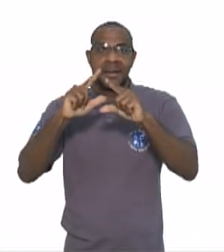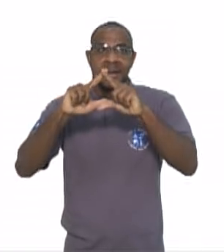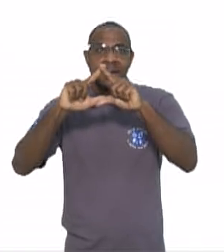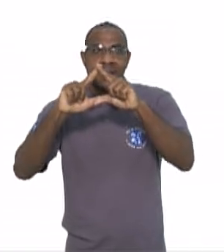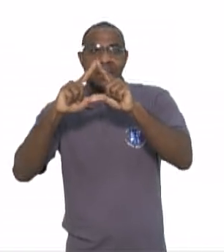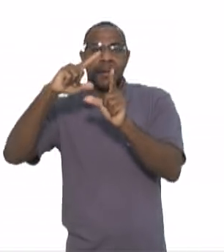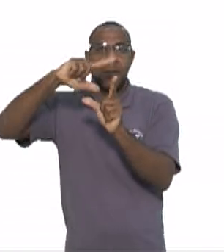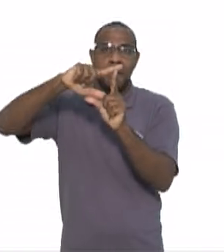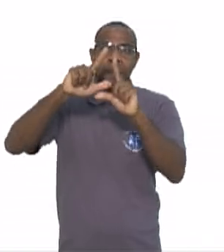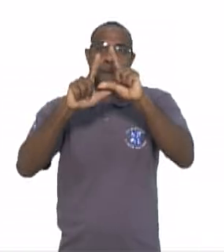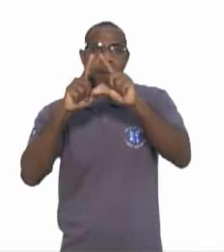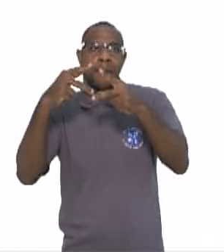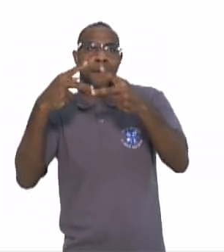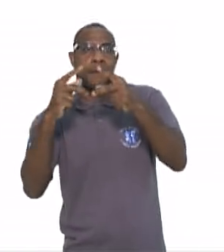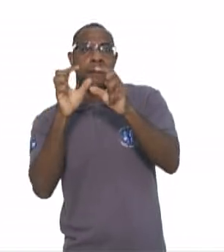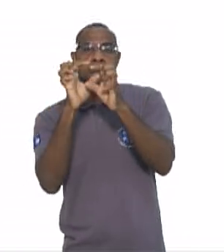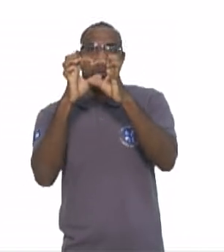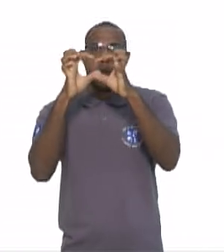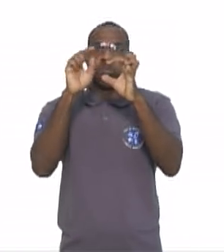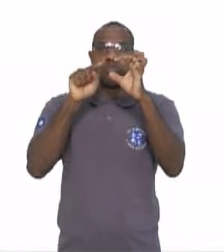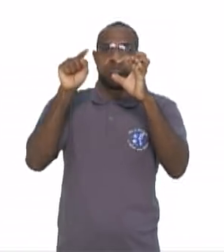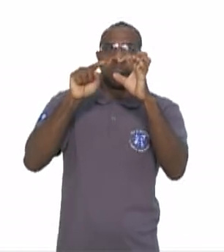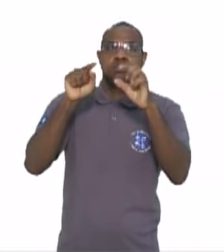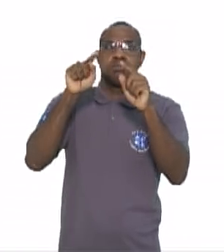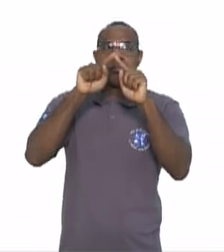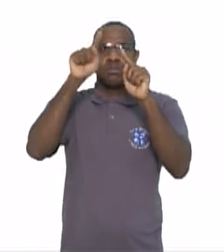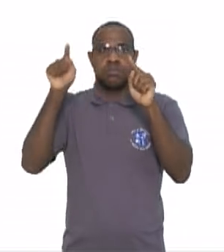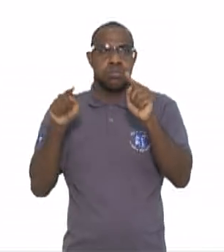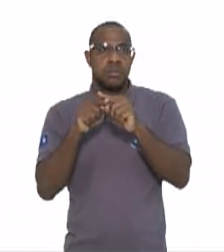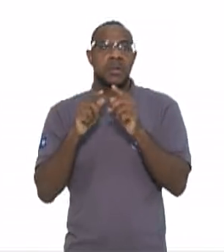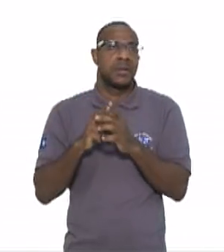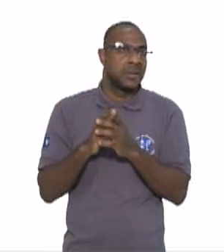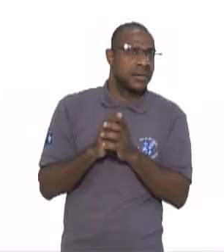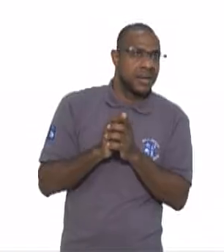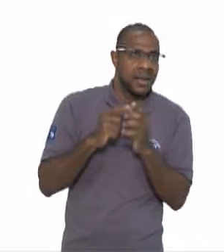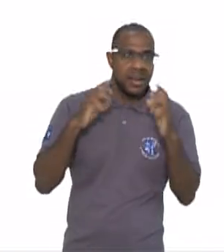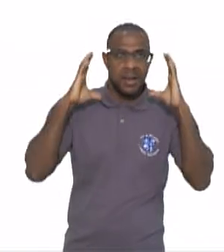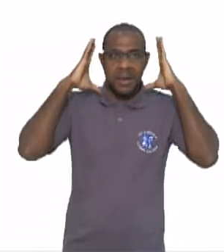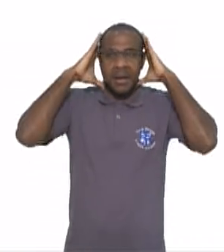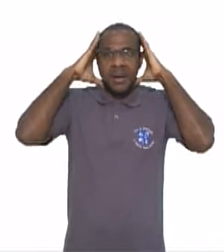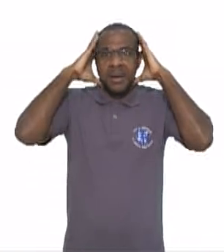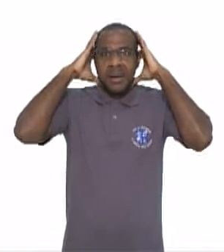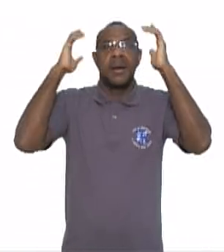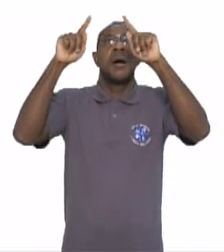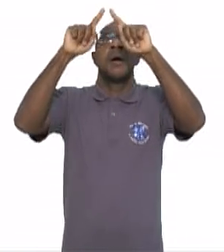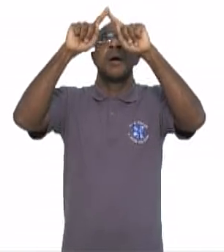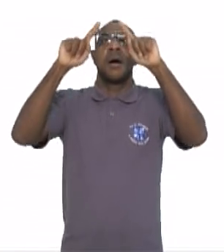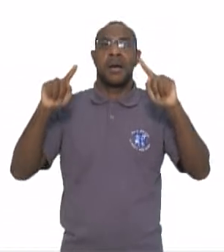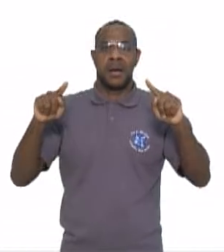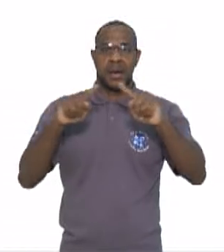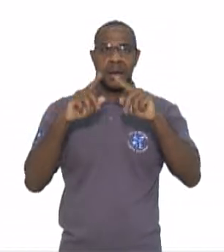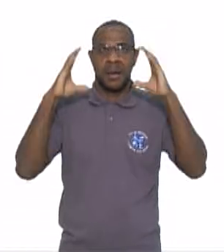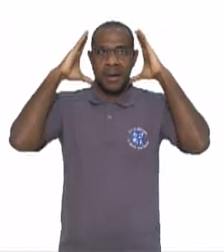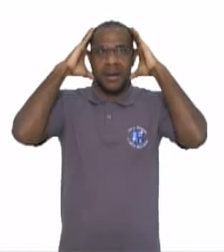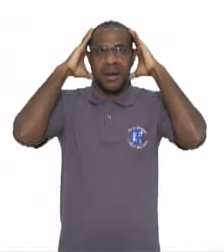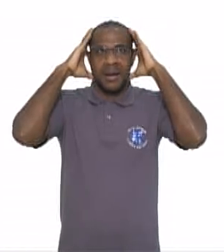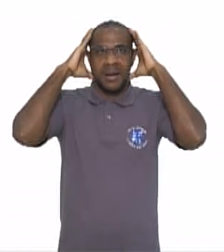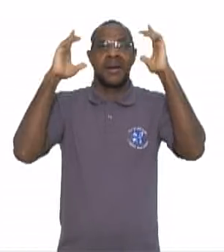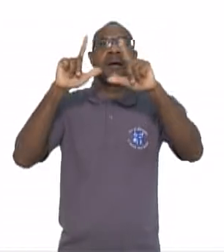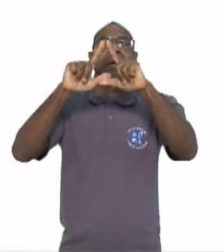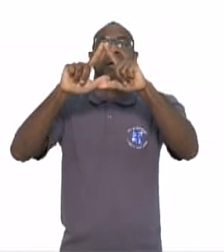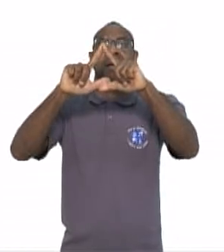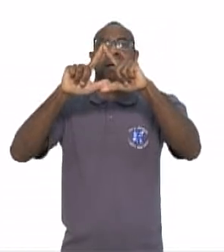Numa das pontas é a cabecinha do bichinho e nas outras duas pontas é como se fossem